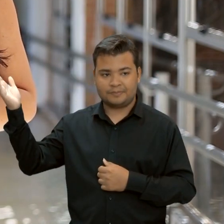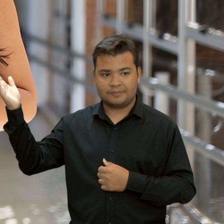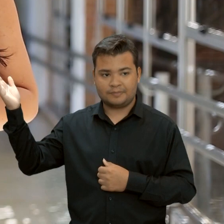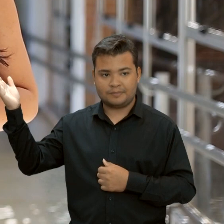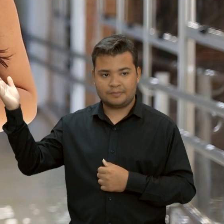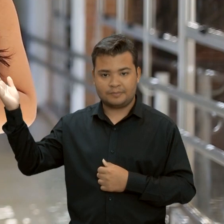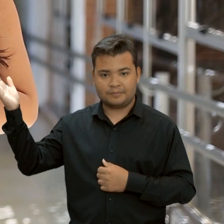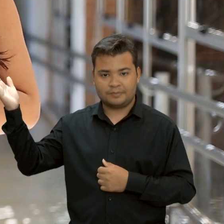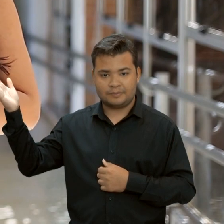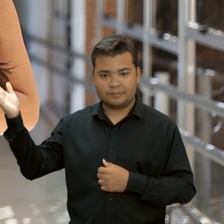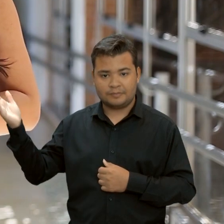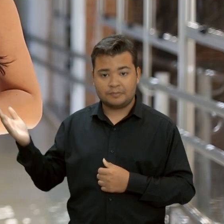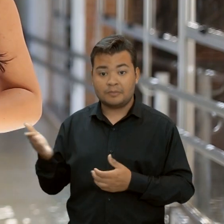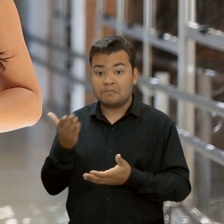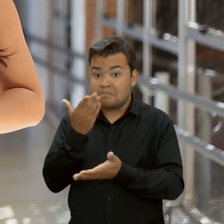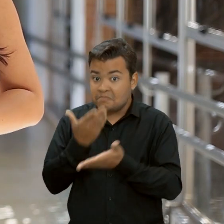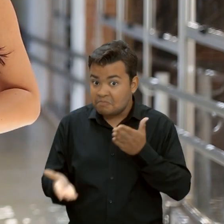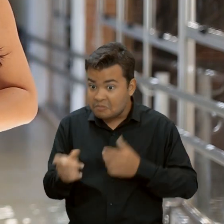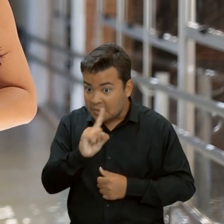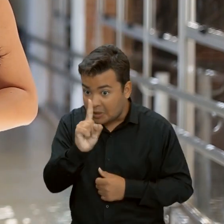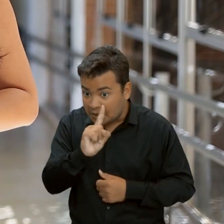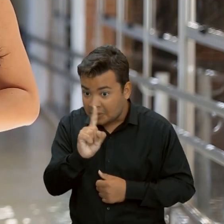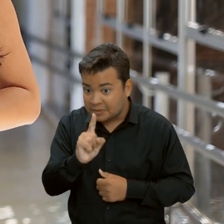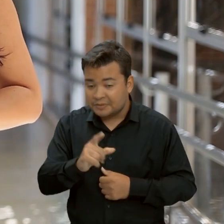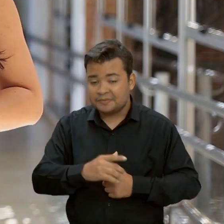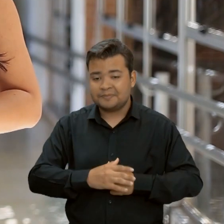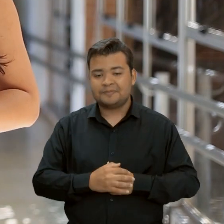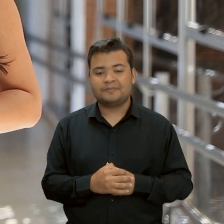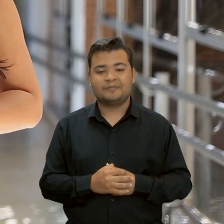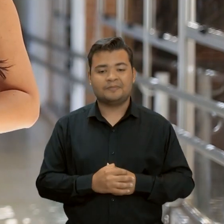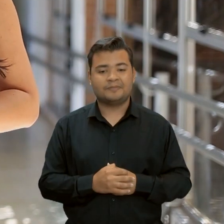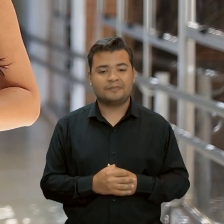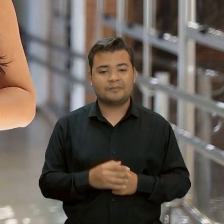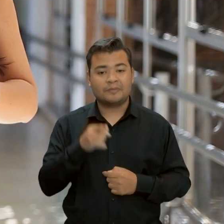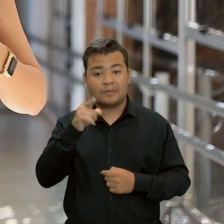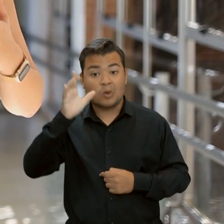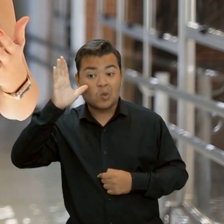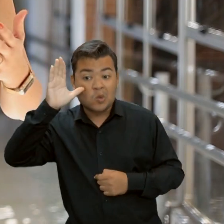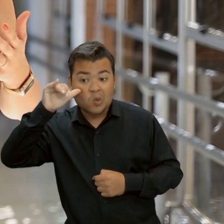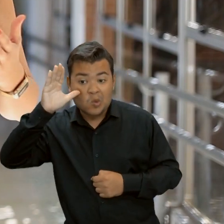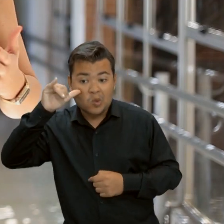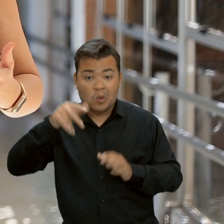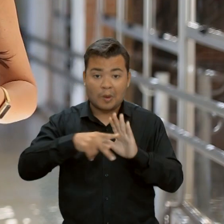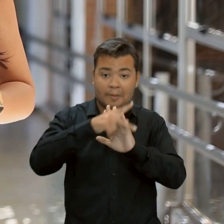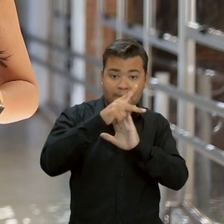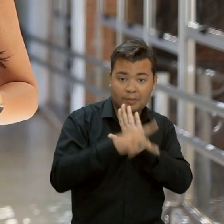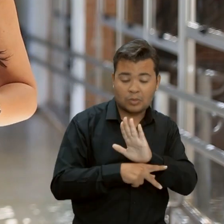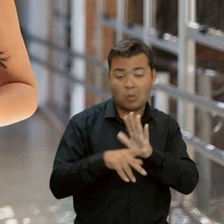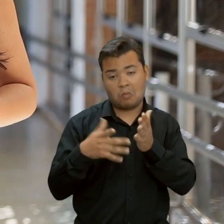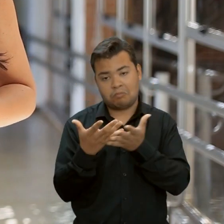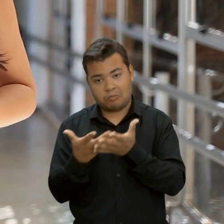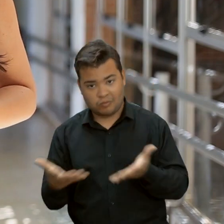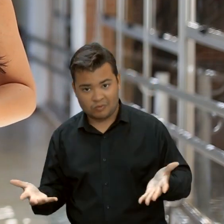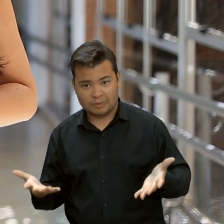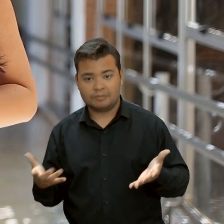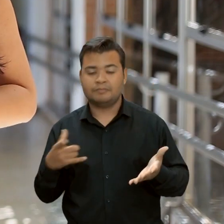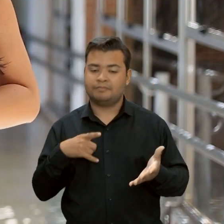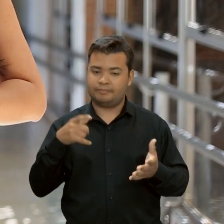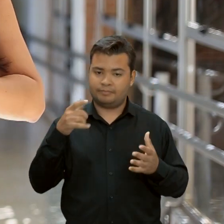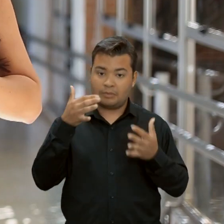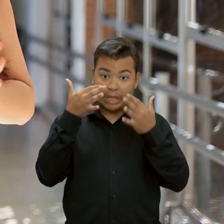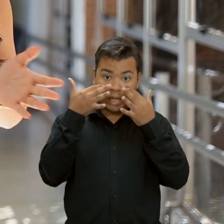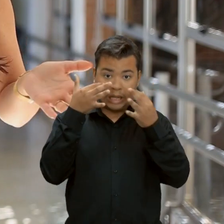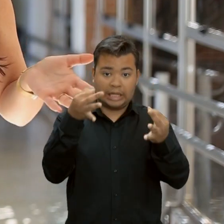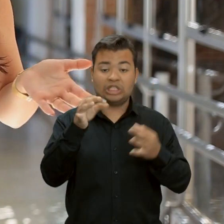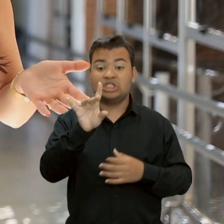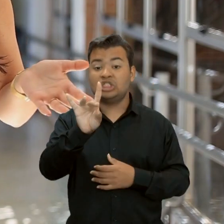cl.letras.ufg.br. Não perca a oportunidade! Ficou interessado em algum projeto ou evento? Fique atento às datas